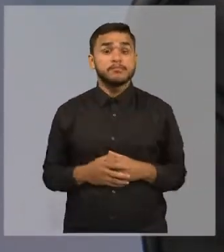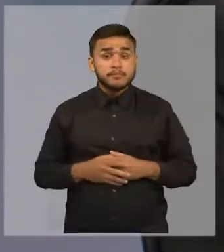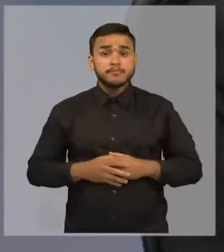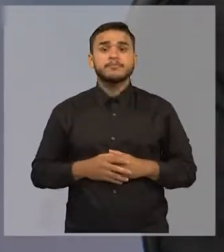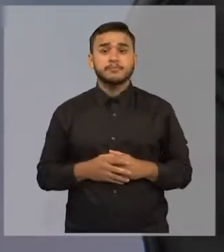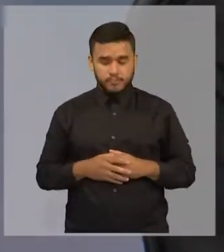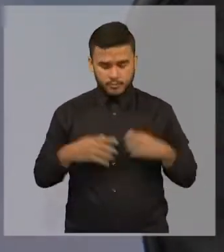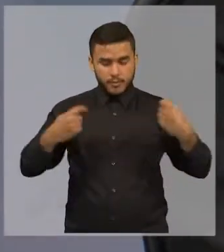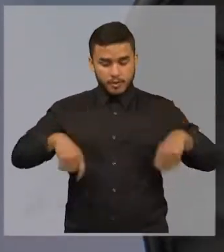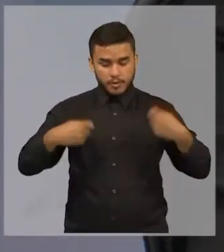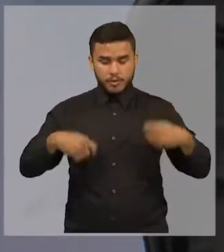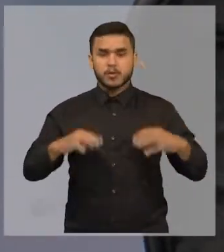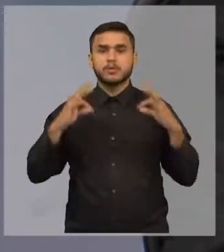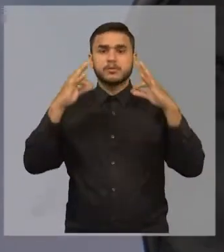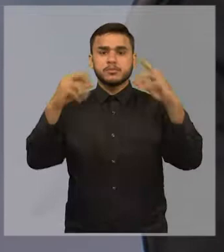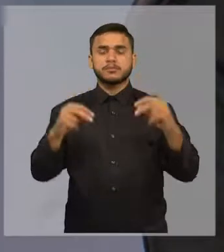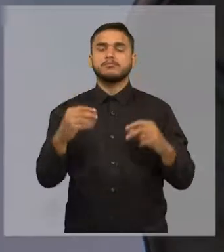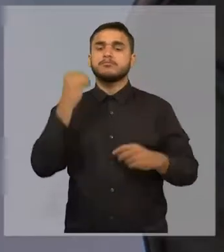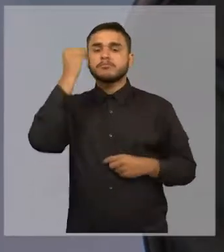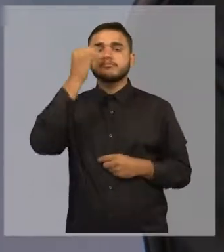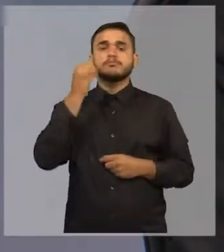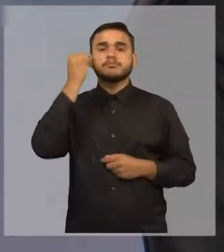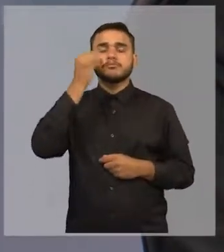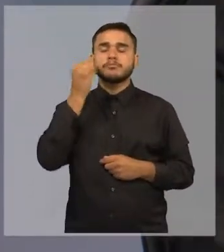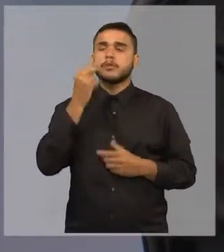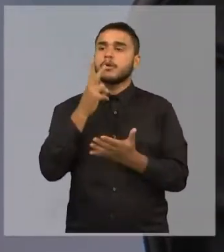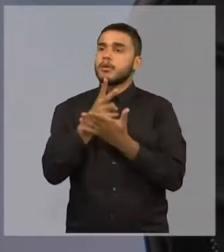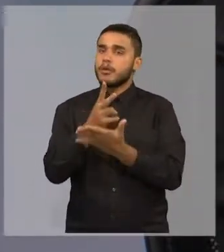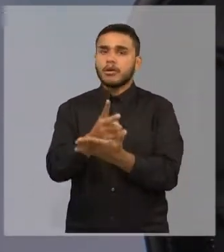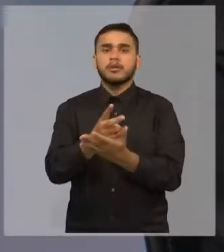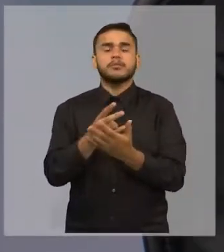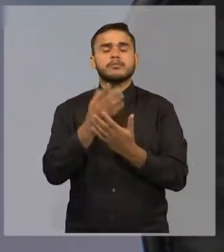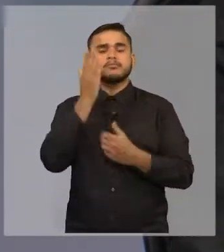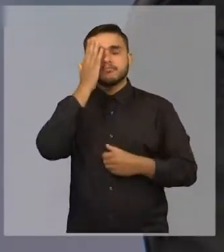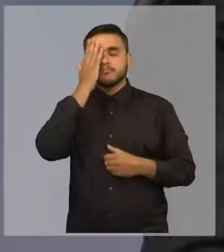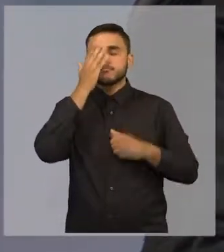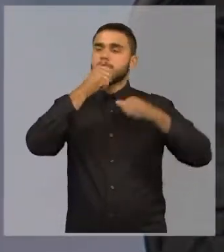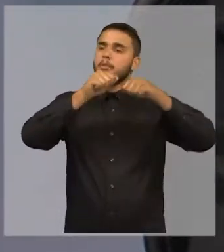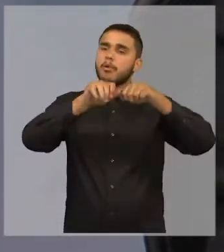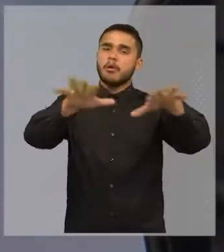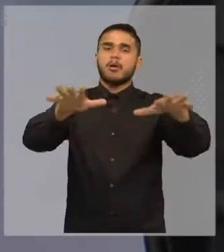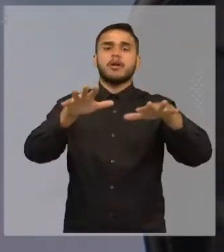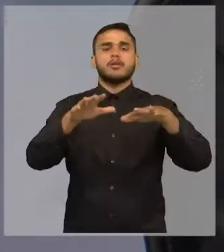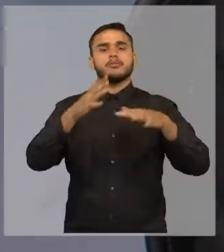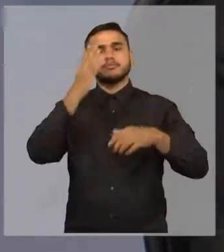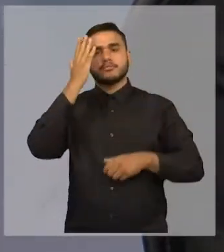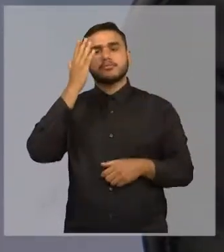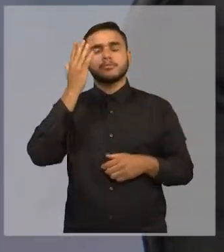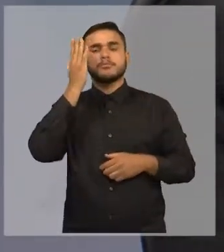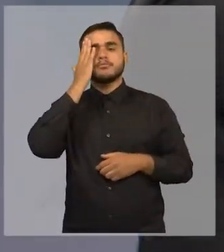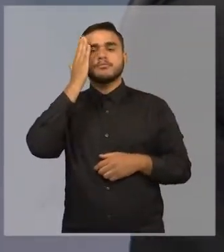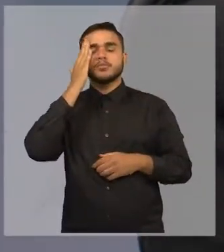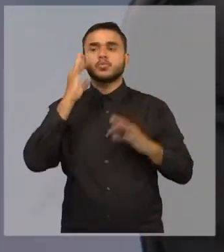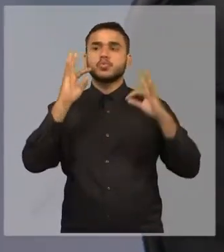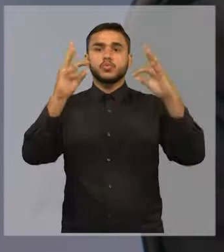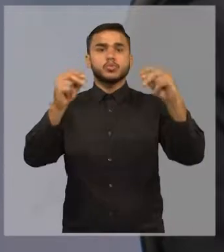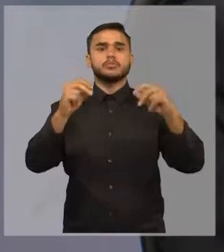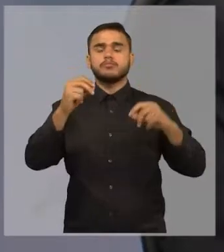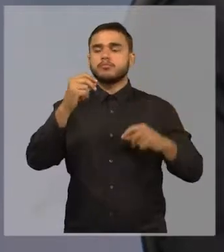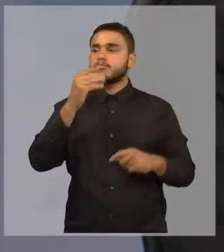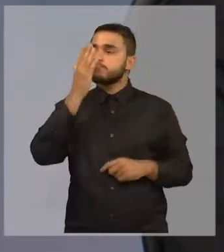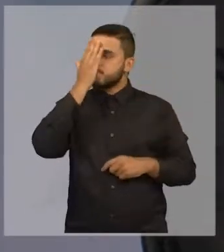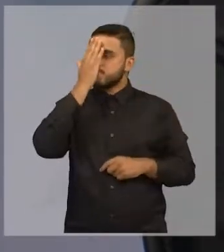educação. É a geração que tem a experiência repassando o saber, repassando os valores para a geração em